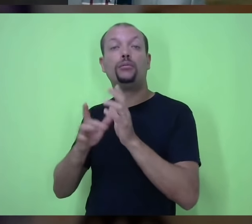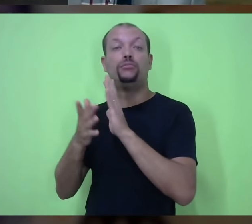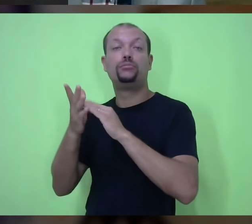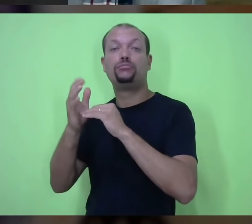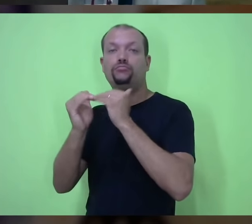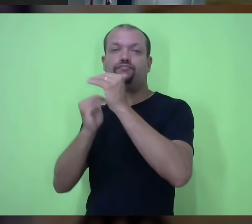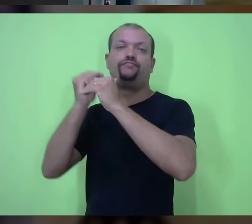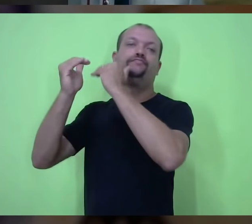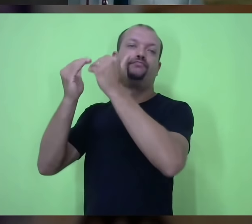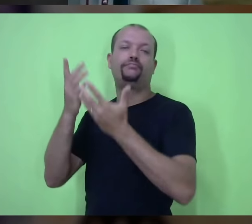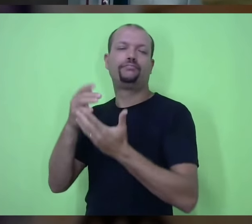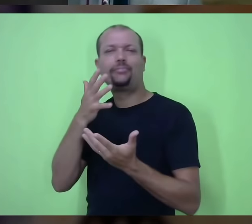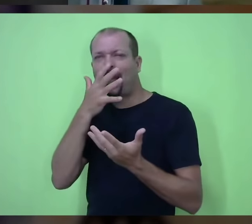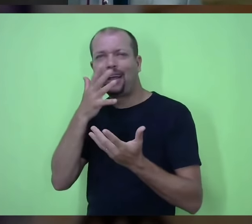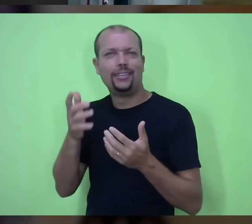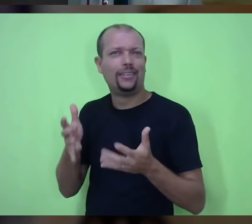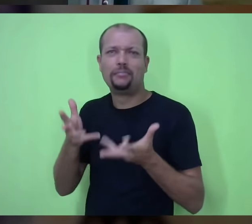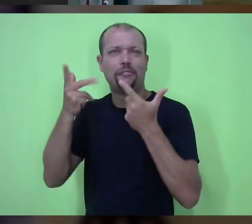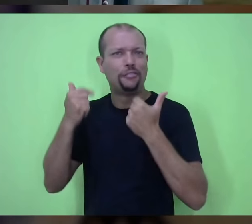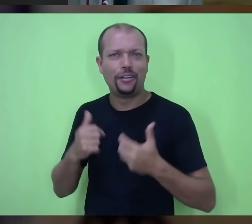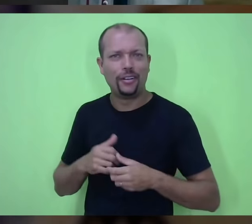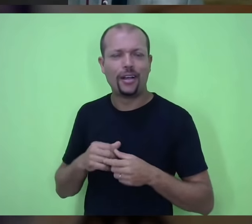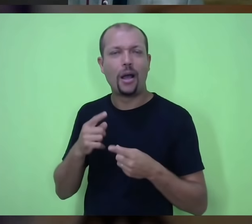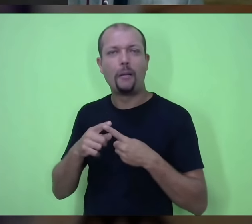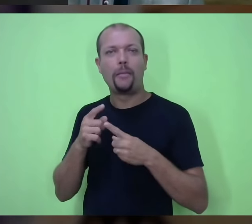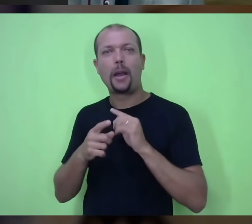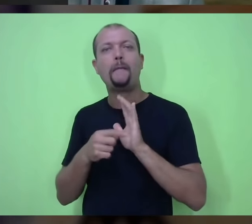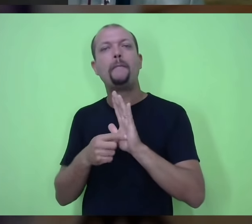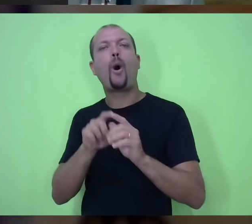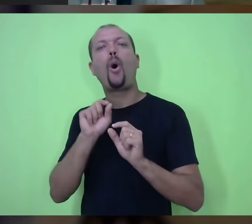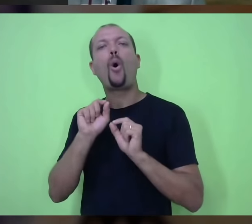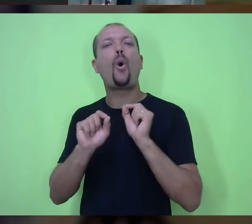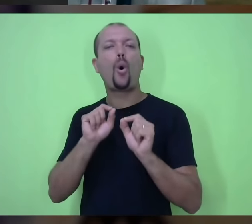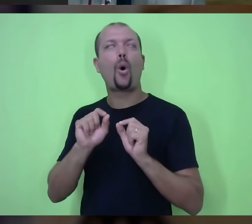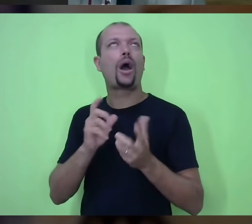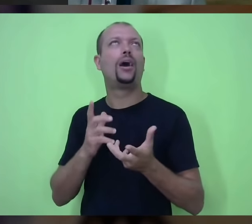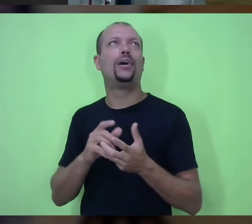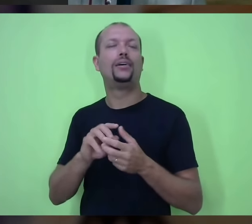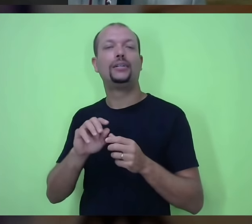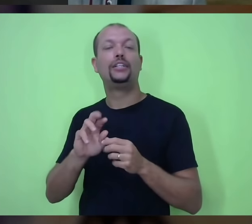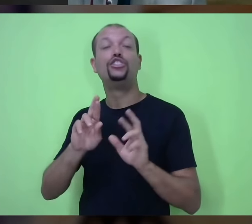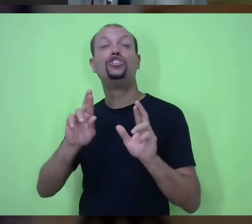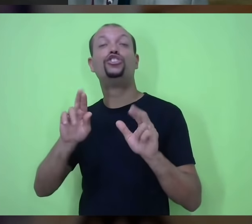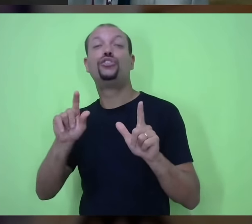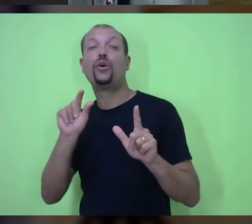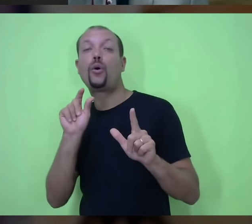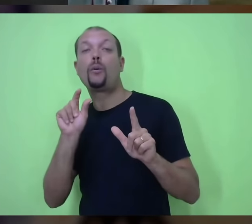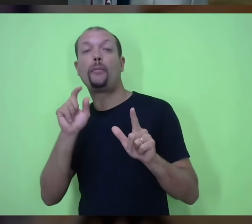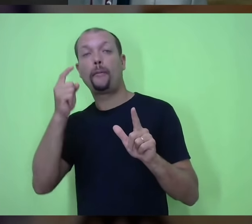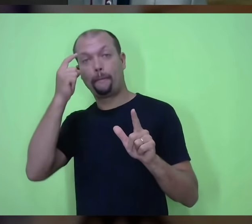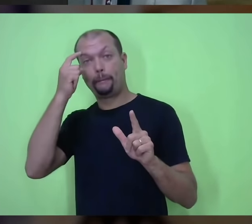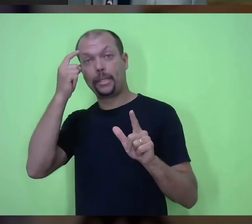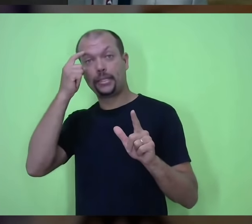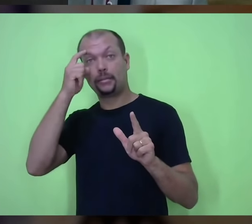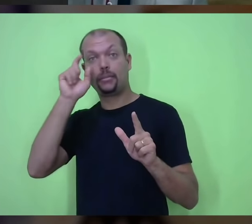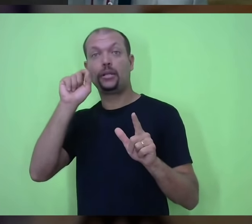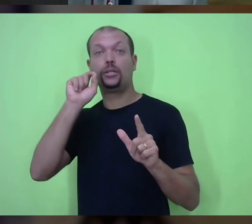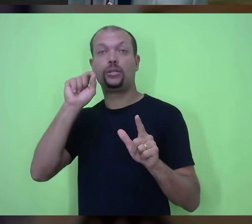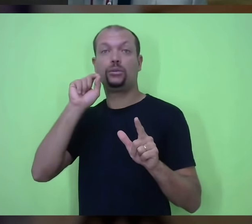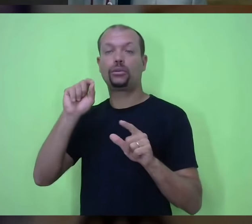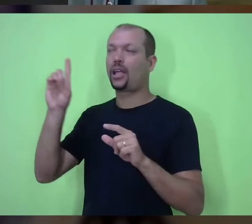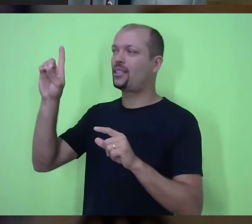nesse processo. Isso é muito incrível, porque isso desvenda um pouco e até modifica um pouco da nossa visão de